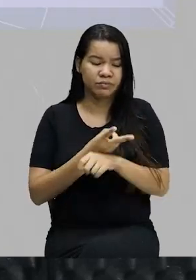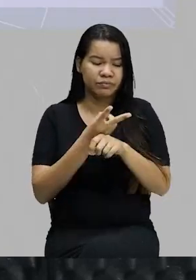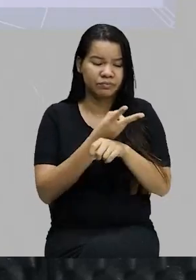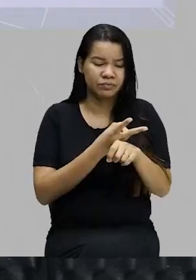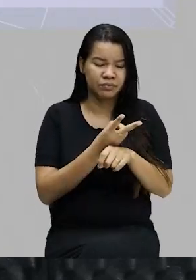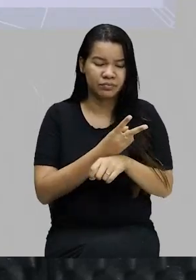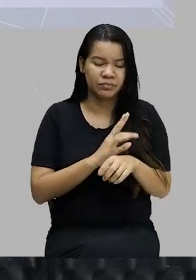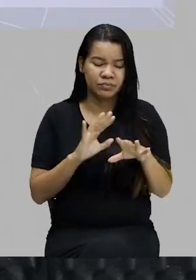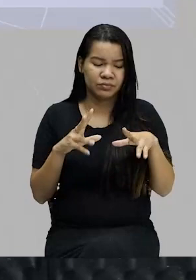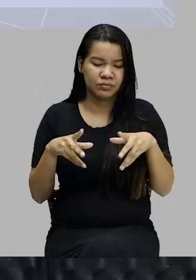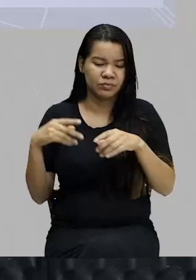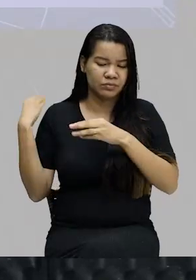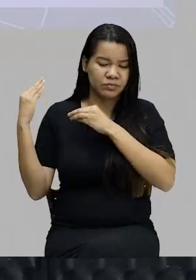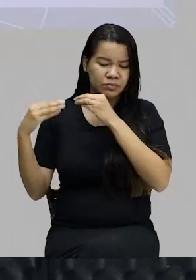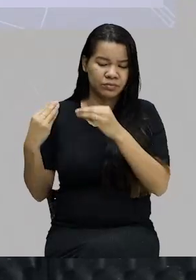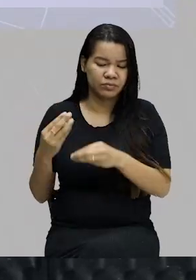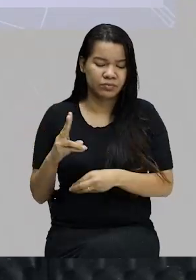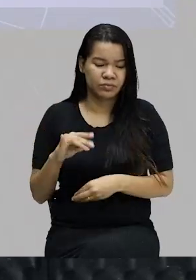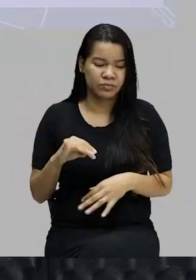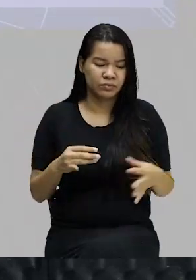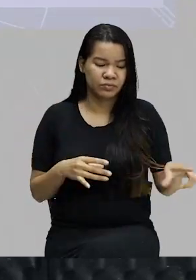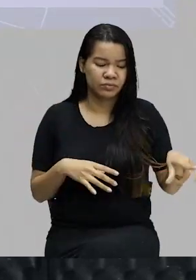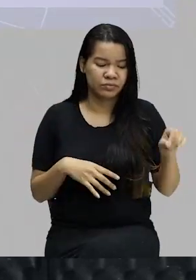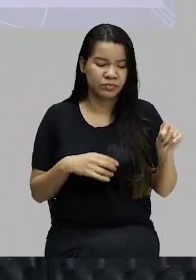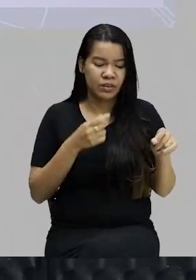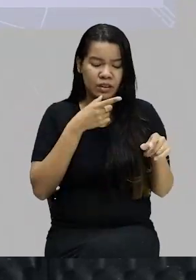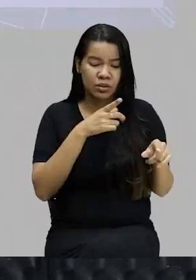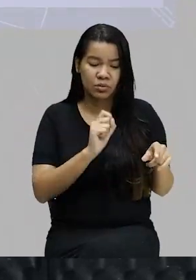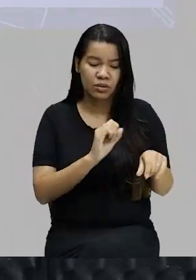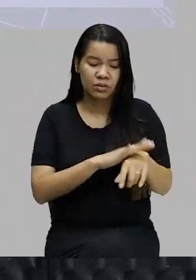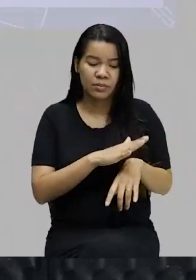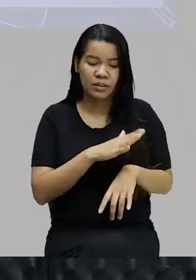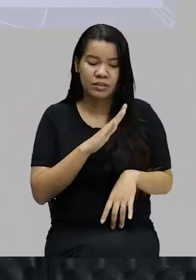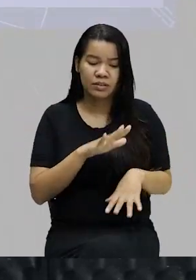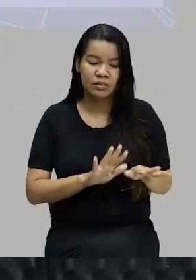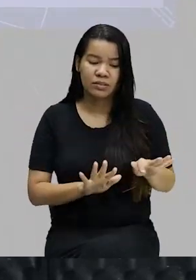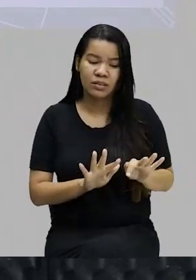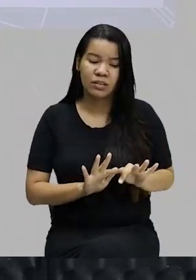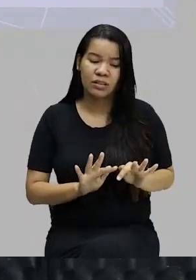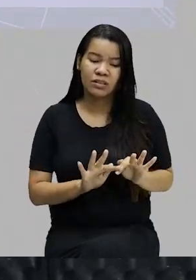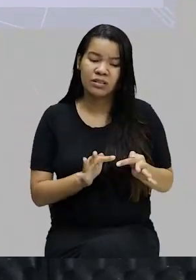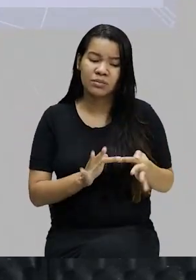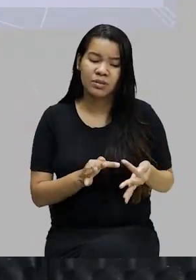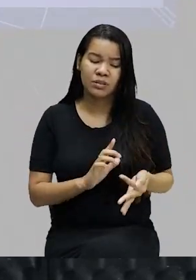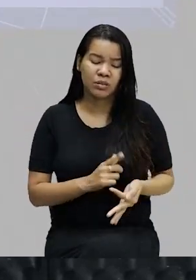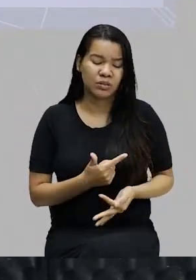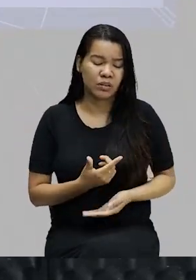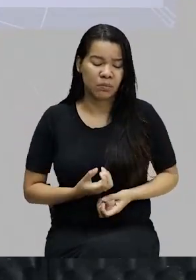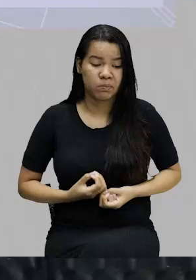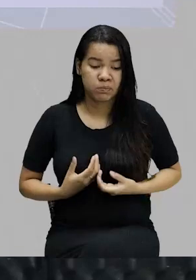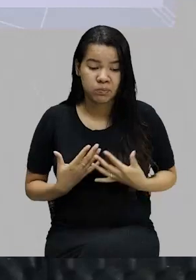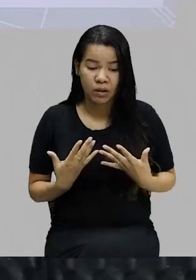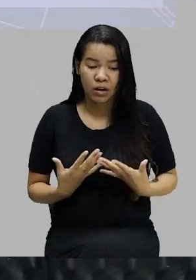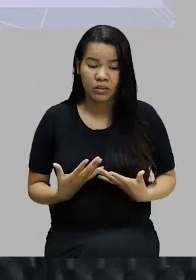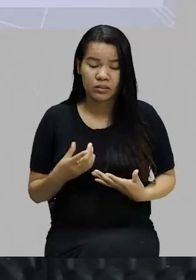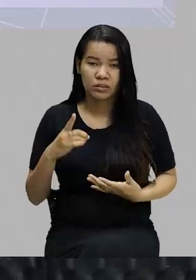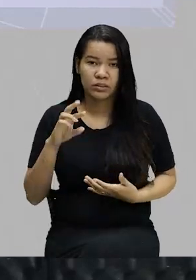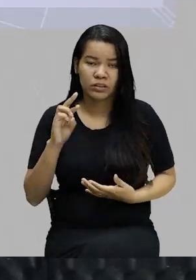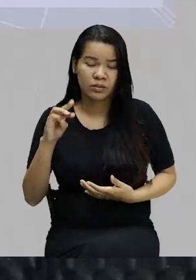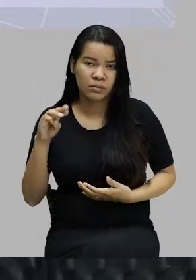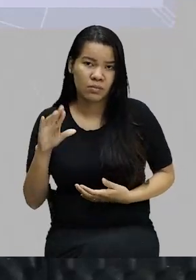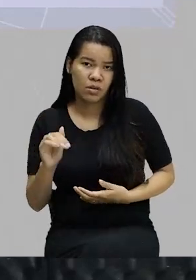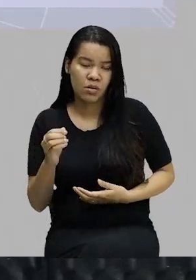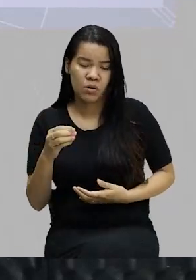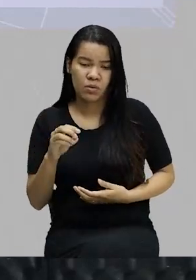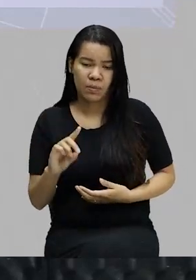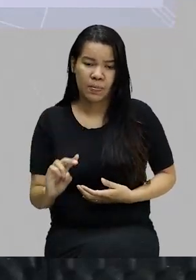aquele rebuscamento, eles vão optar por uma linguagem mais simples, sem drama, sem exagero, uma linguagem mais ligada ao